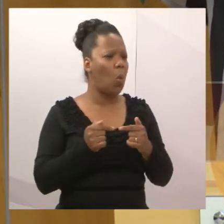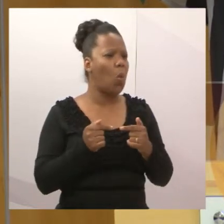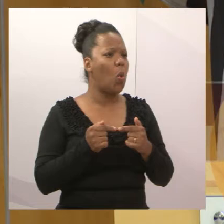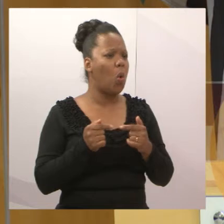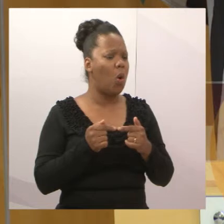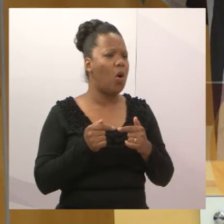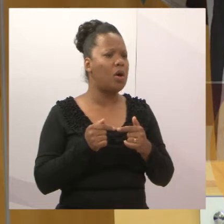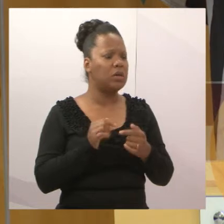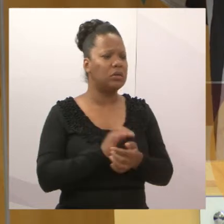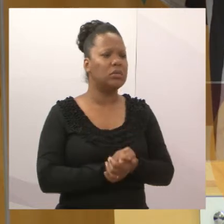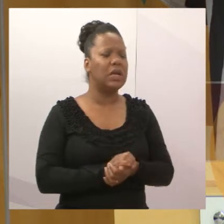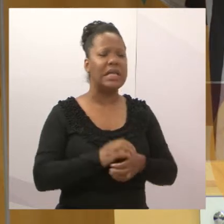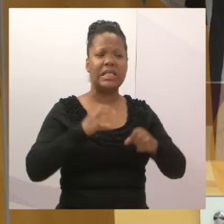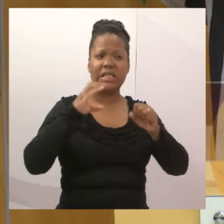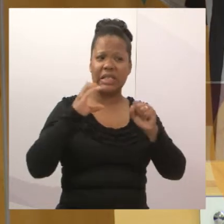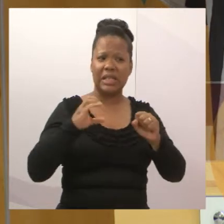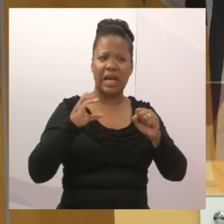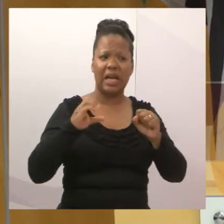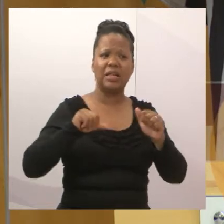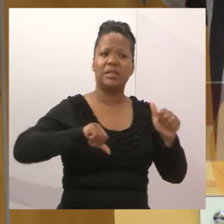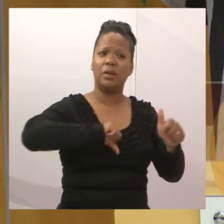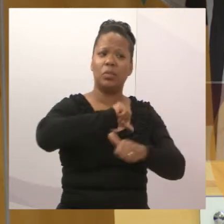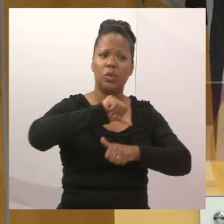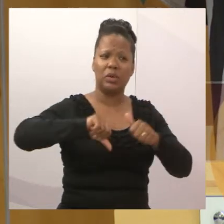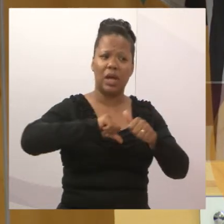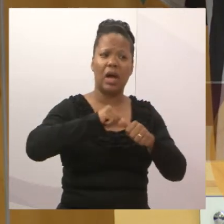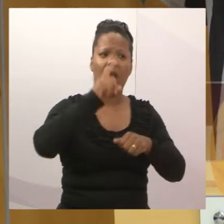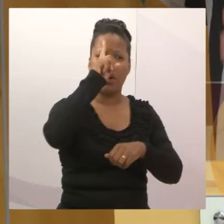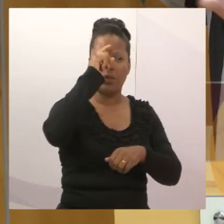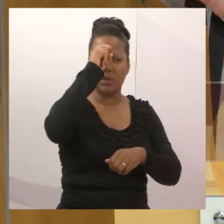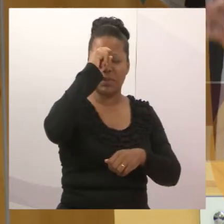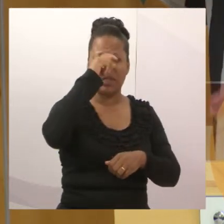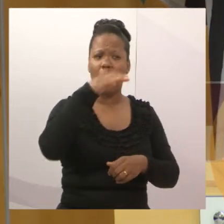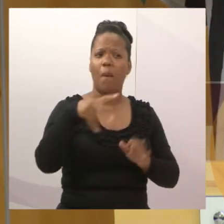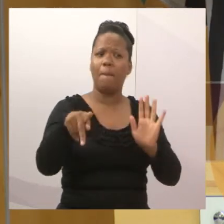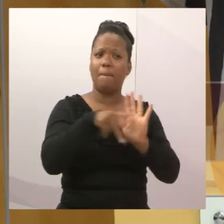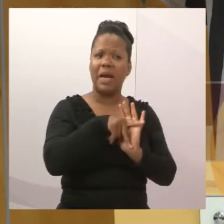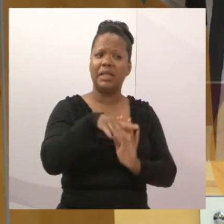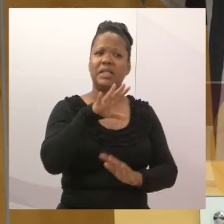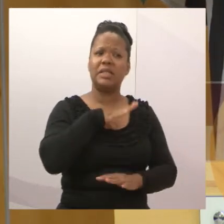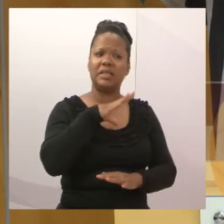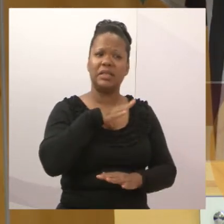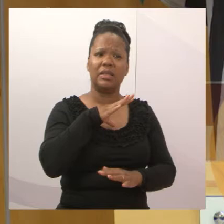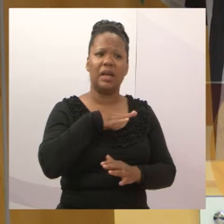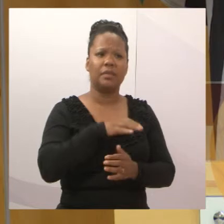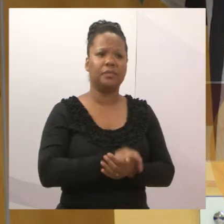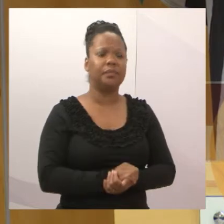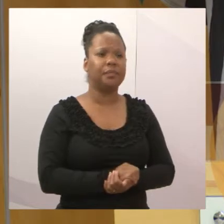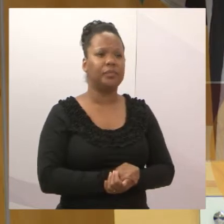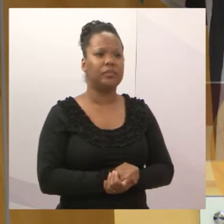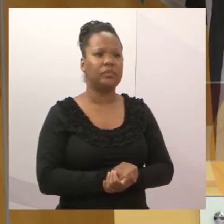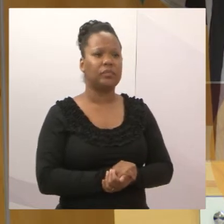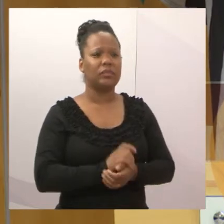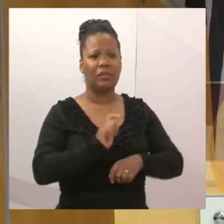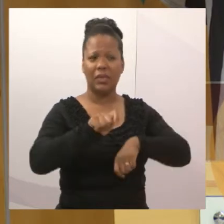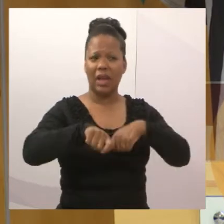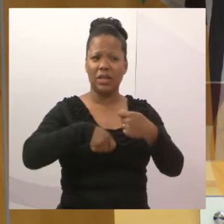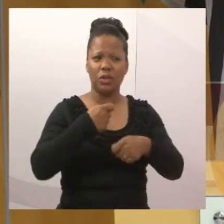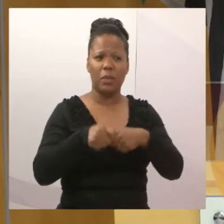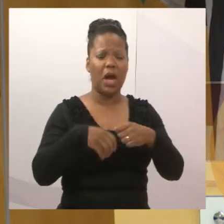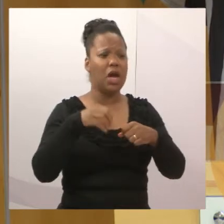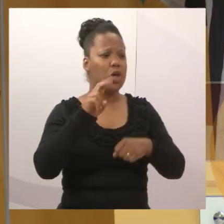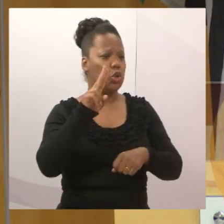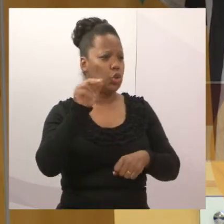da municipalização da Santa Casa. Vejo uma ótima intenção da Irmandade, mas administrar hoje um hospital